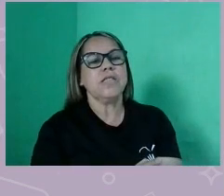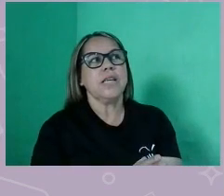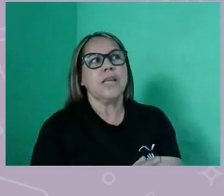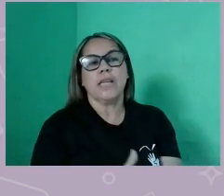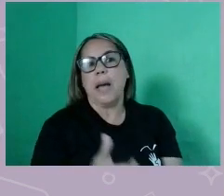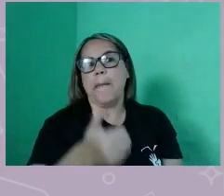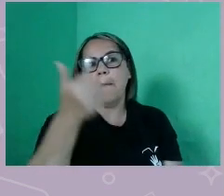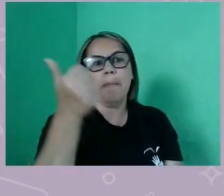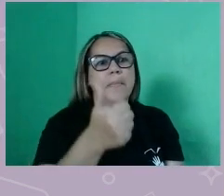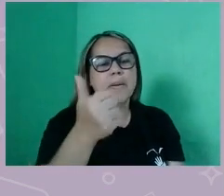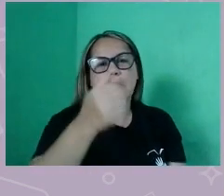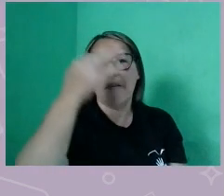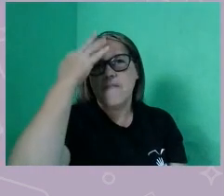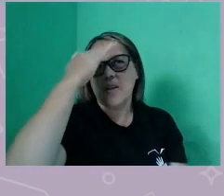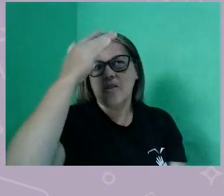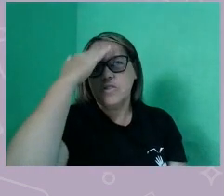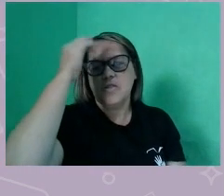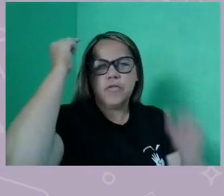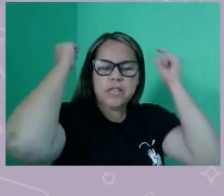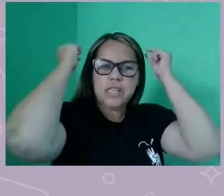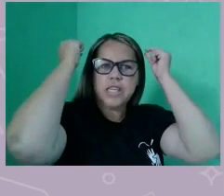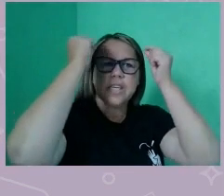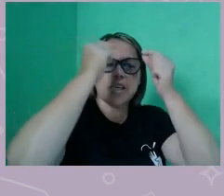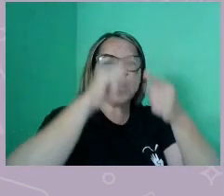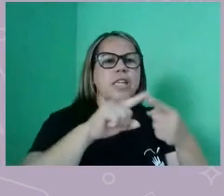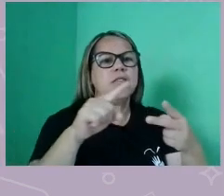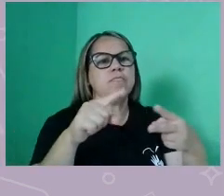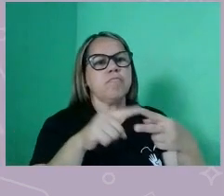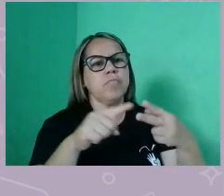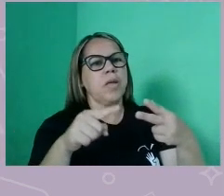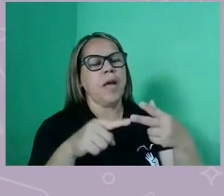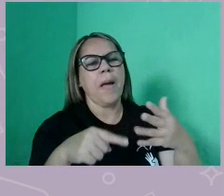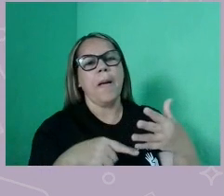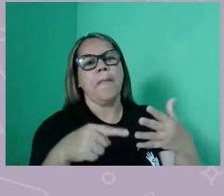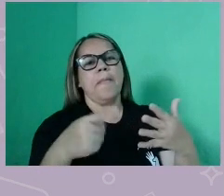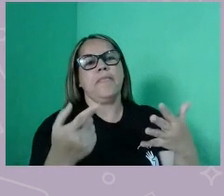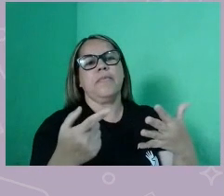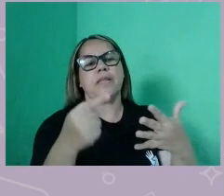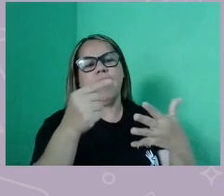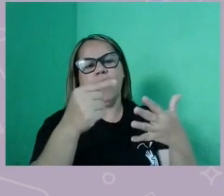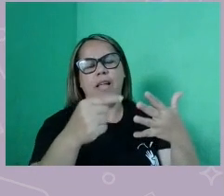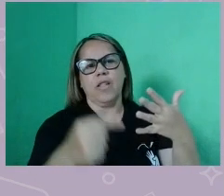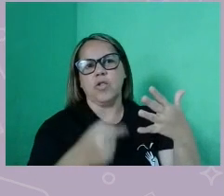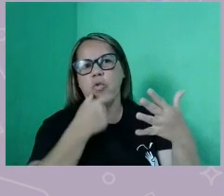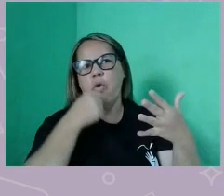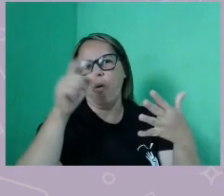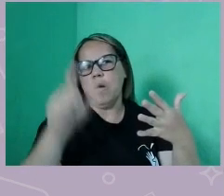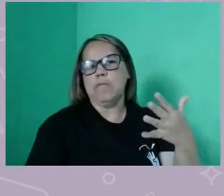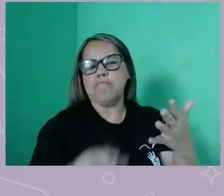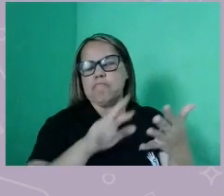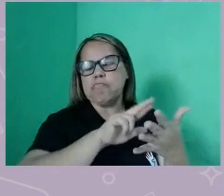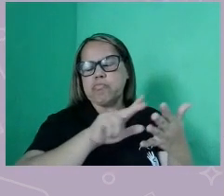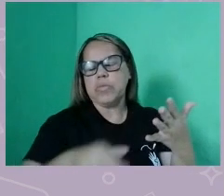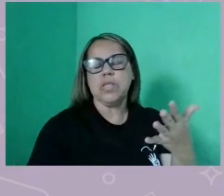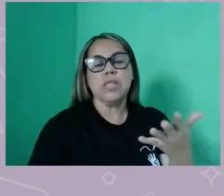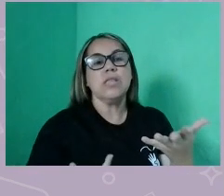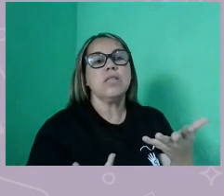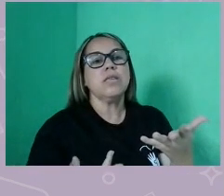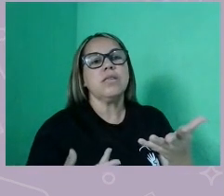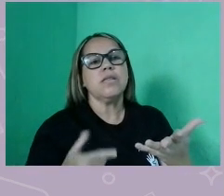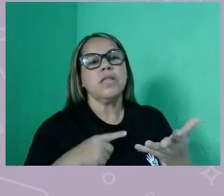filosofia grega com Anaximandro Pitágoras Tales de Mileto entre outros é chamada de